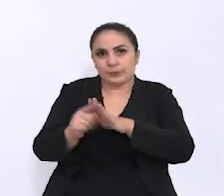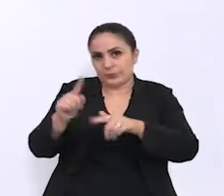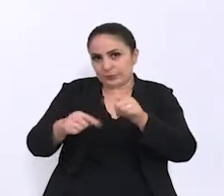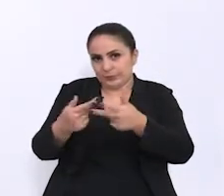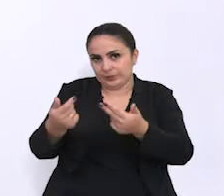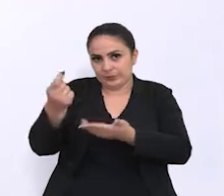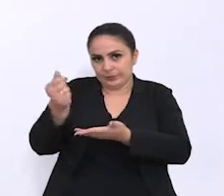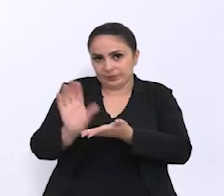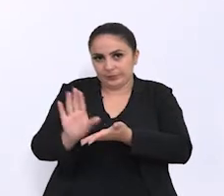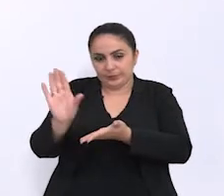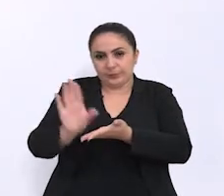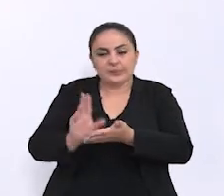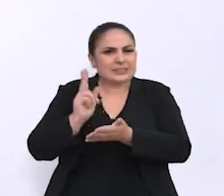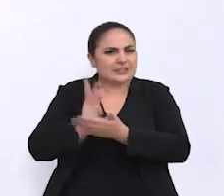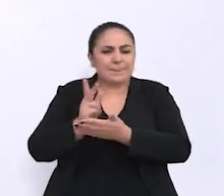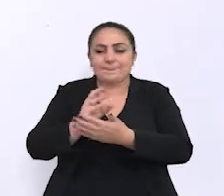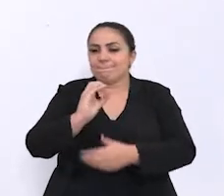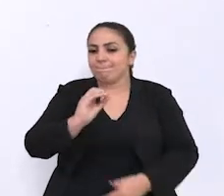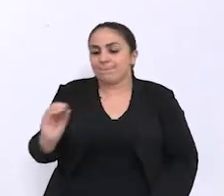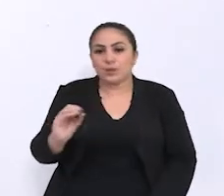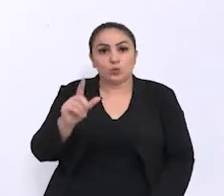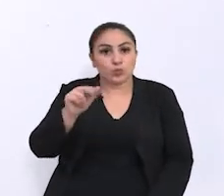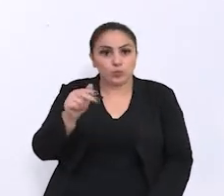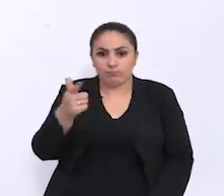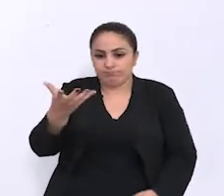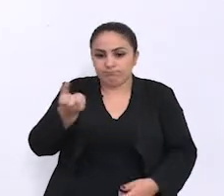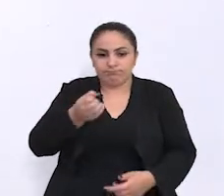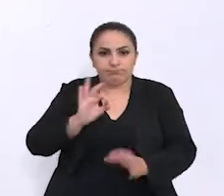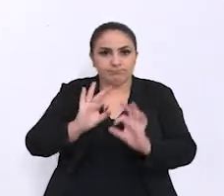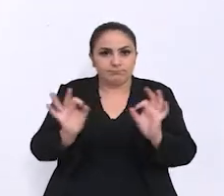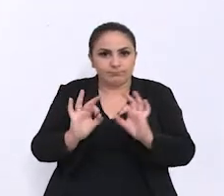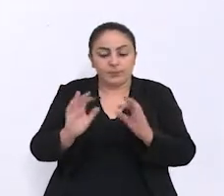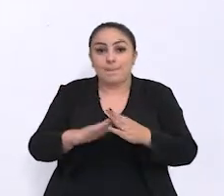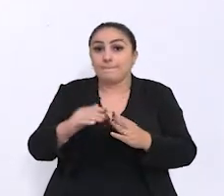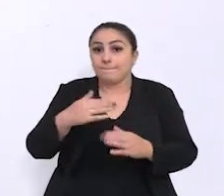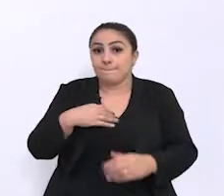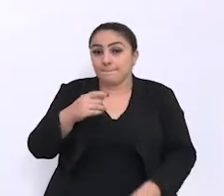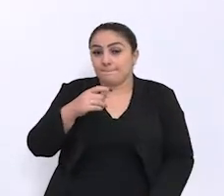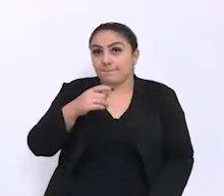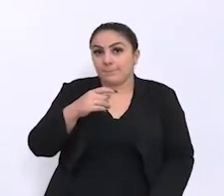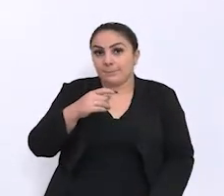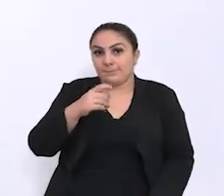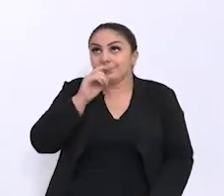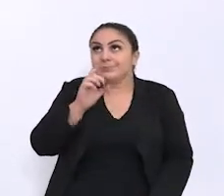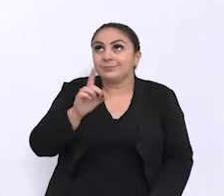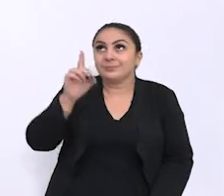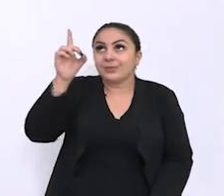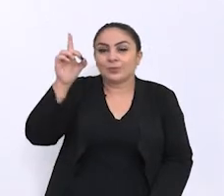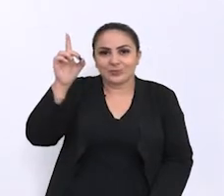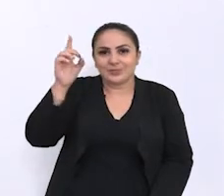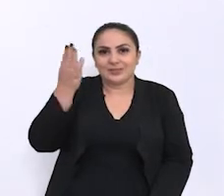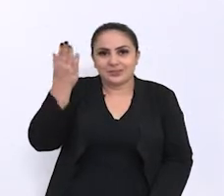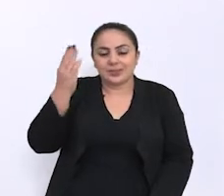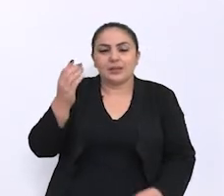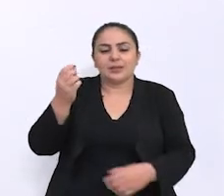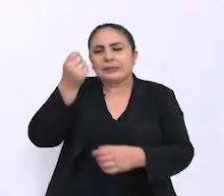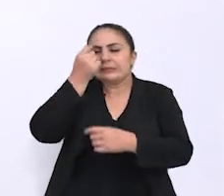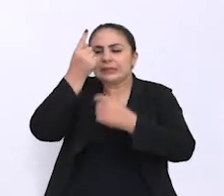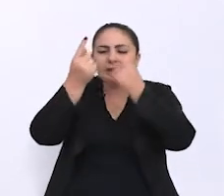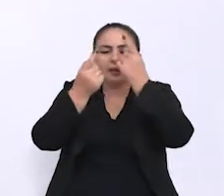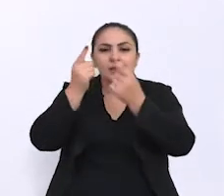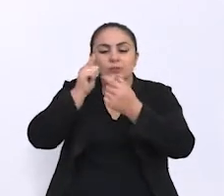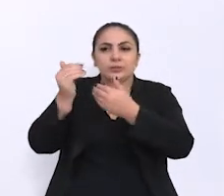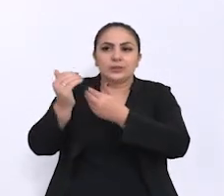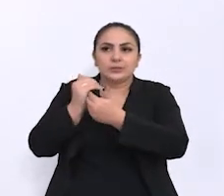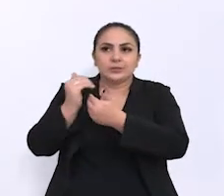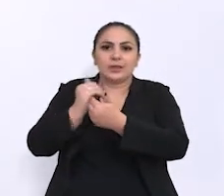o nosso recurso financeiro sempre foi assim, zero, mas o nosso pai lá do céu, lá gracioso, nos dando